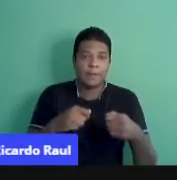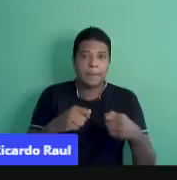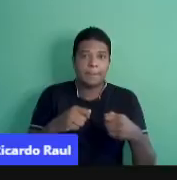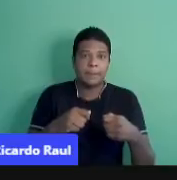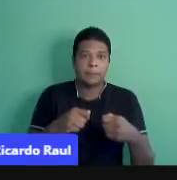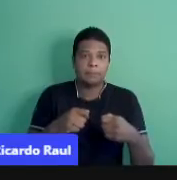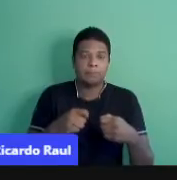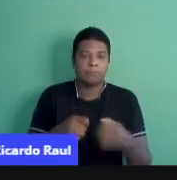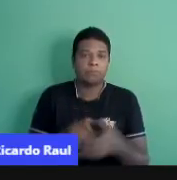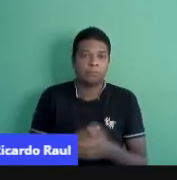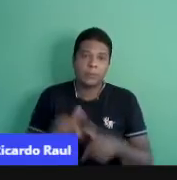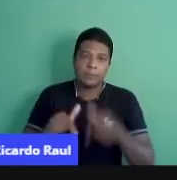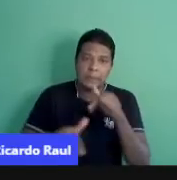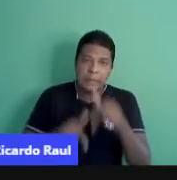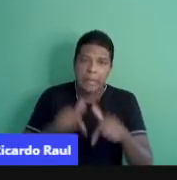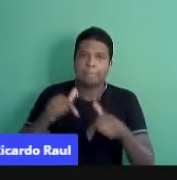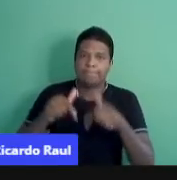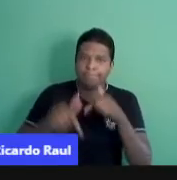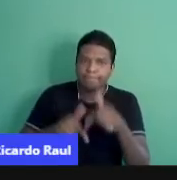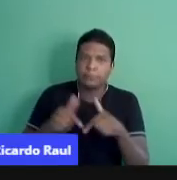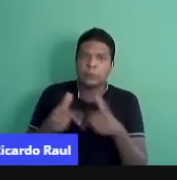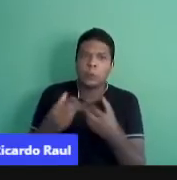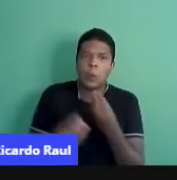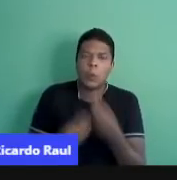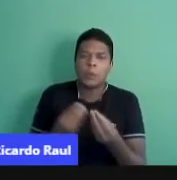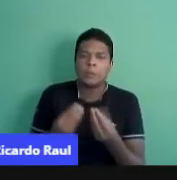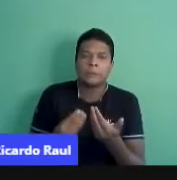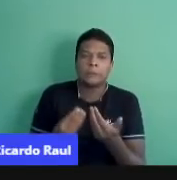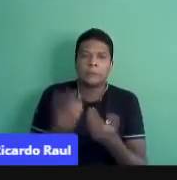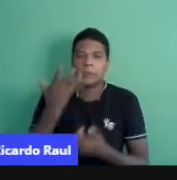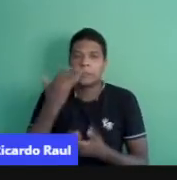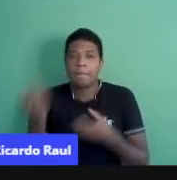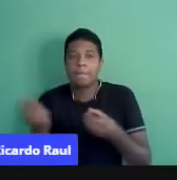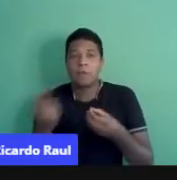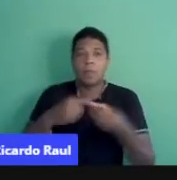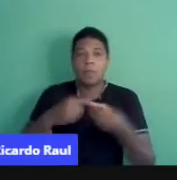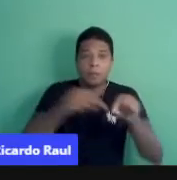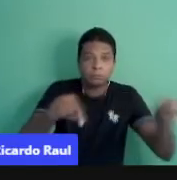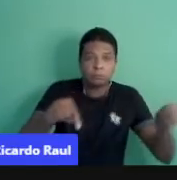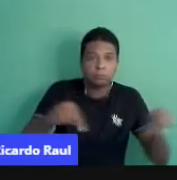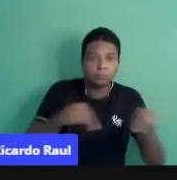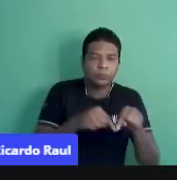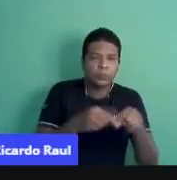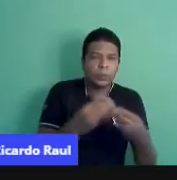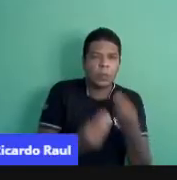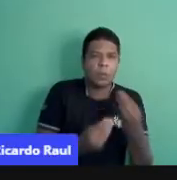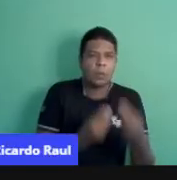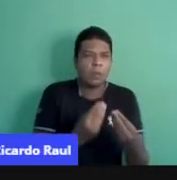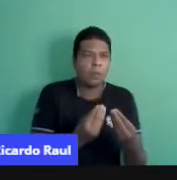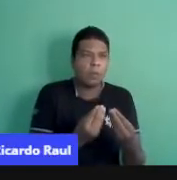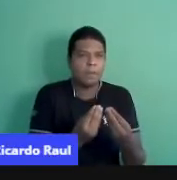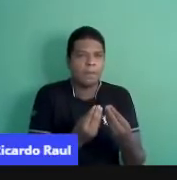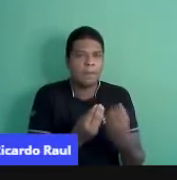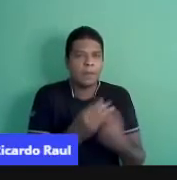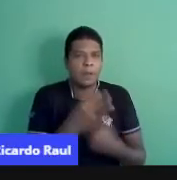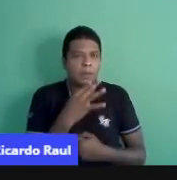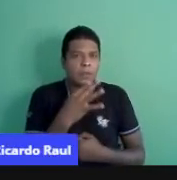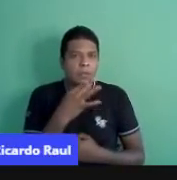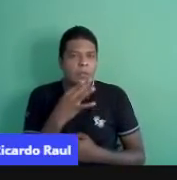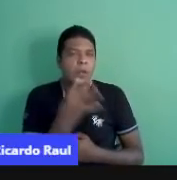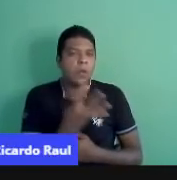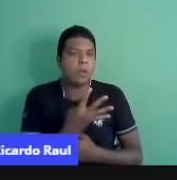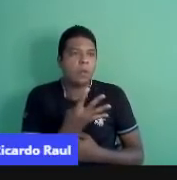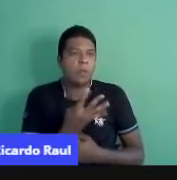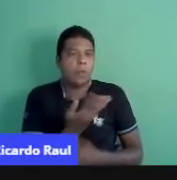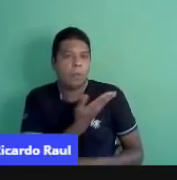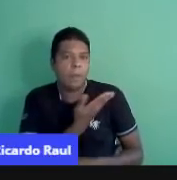intensificado. Como que essa criança vai voltar para a sala de aula? Como que ela vai reconhecer o colega dentro de sala